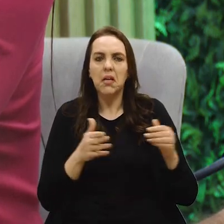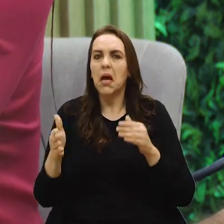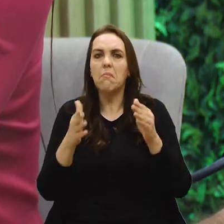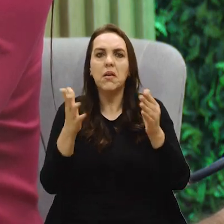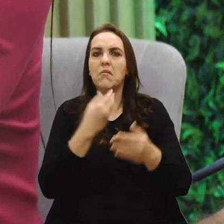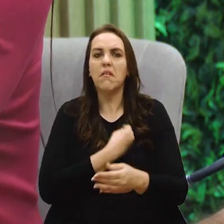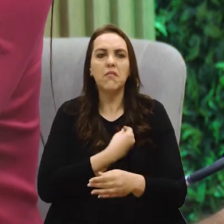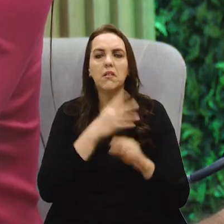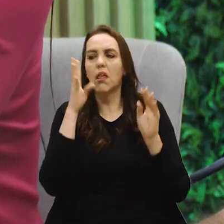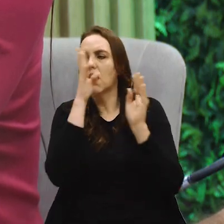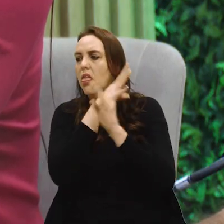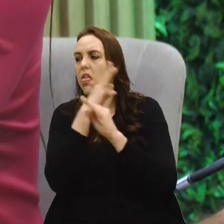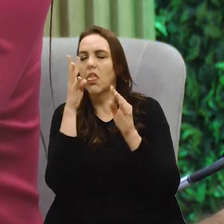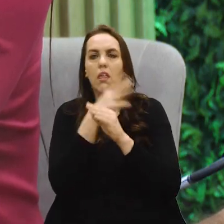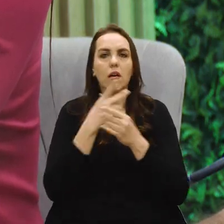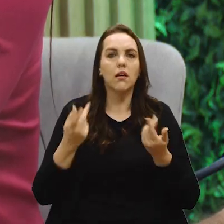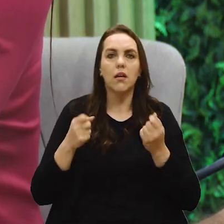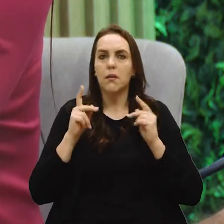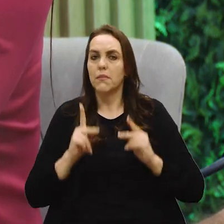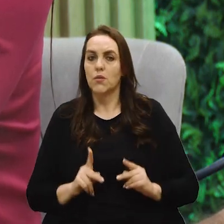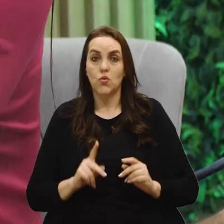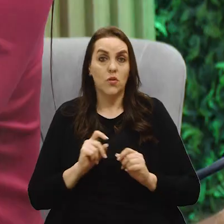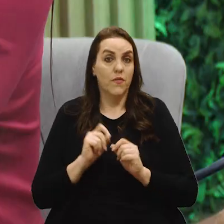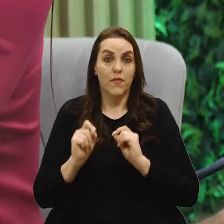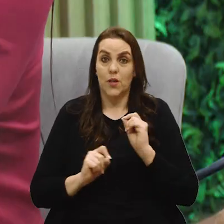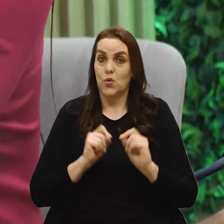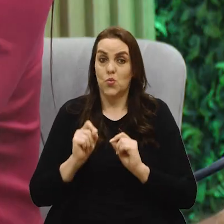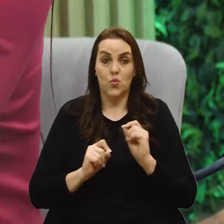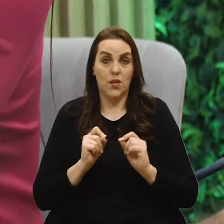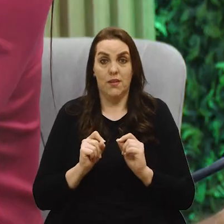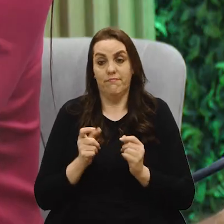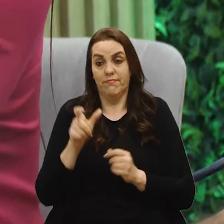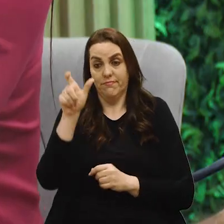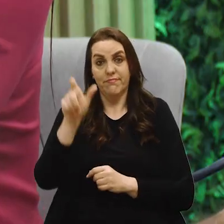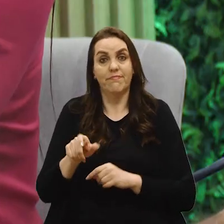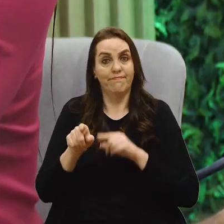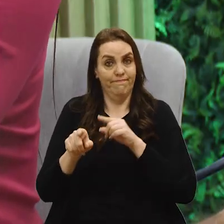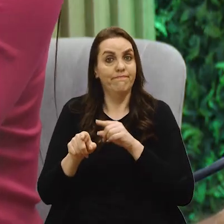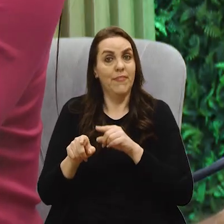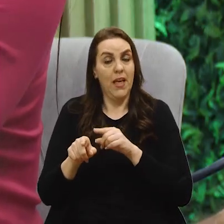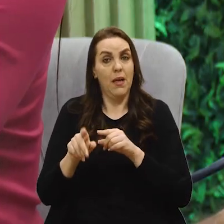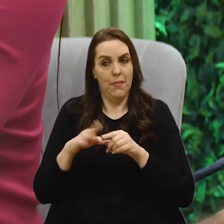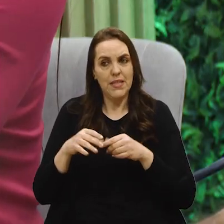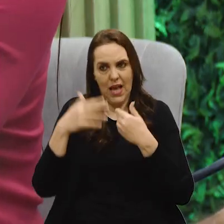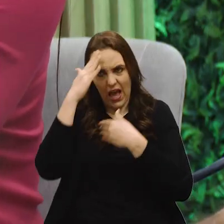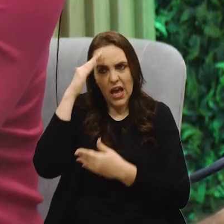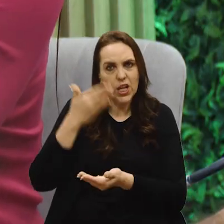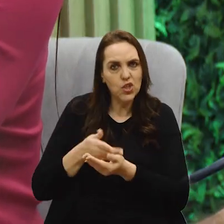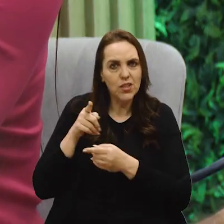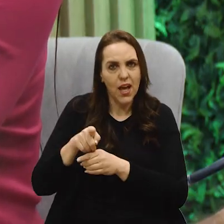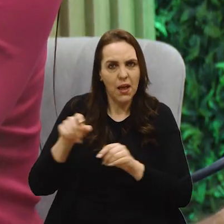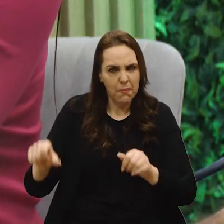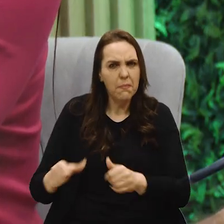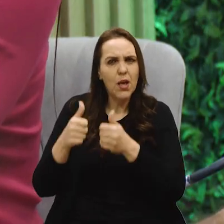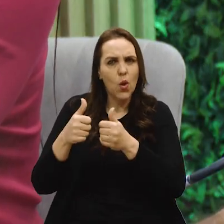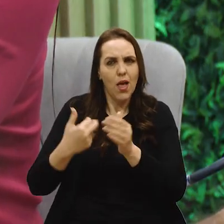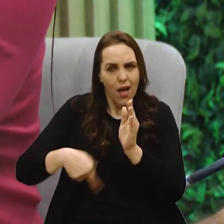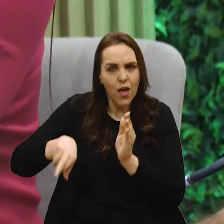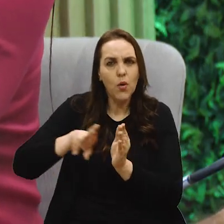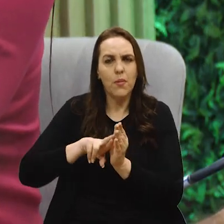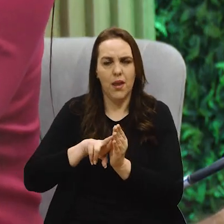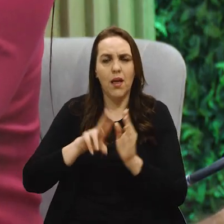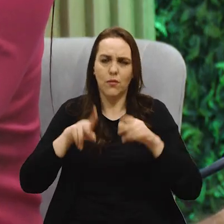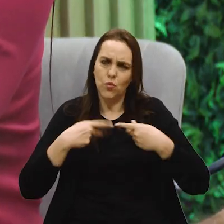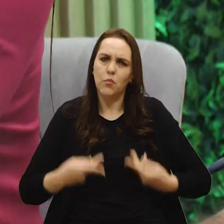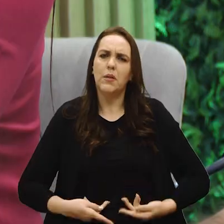vida. E a pessoa, ela acaba se tornando aquilo que a gente mais aposta nela, né? E o ser humano, ele precisa